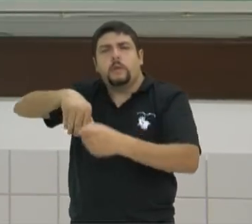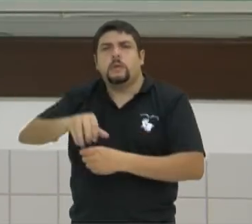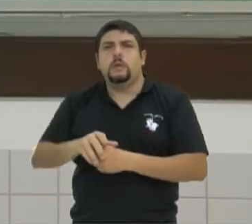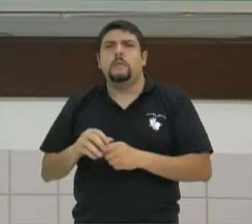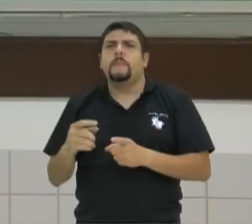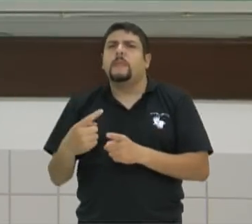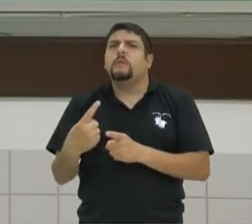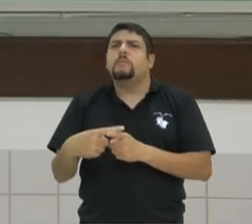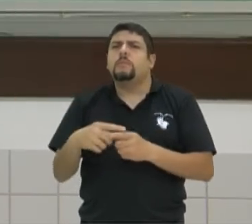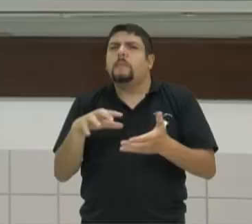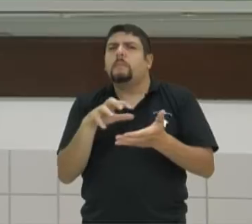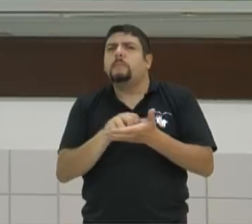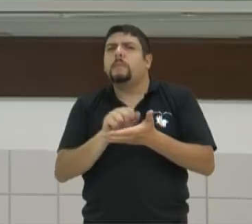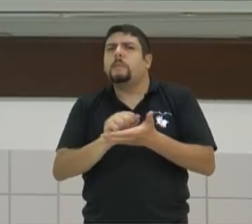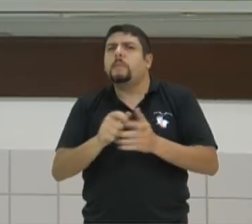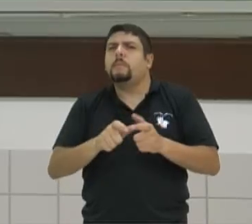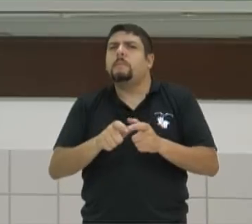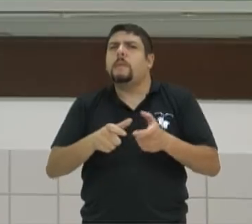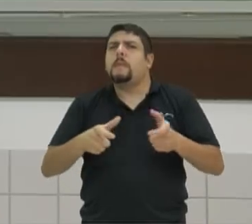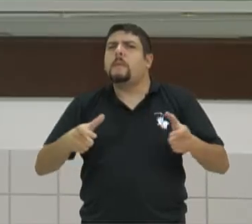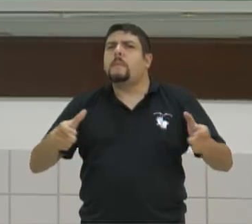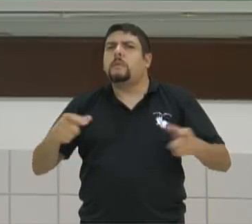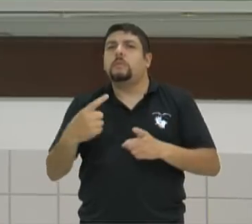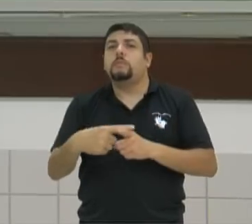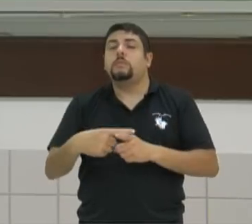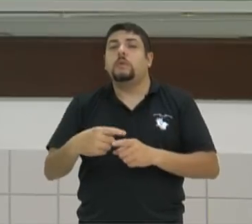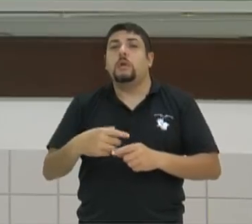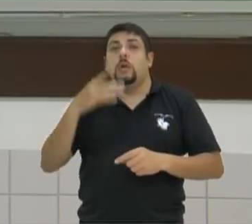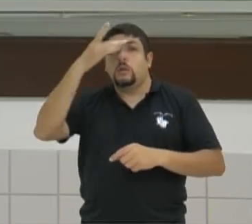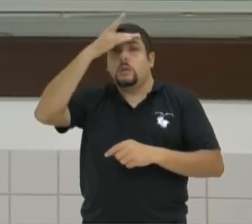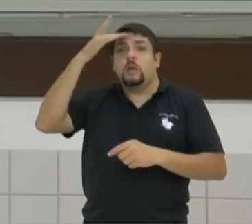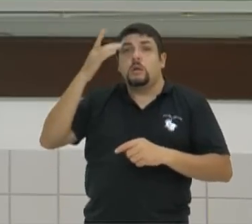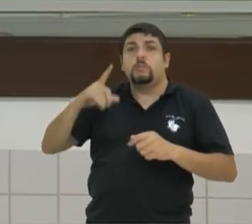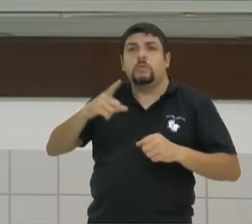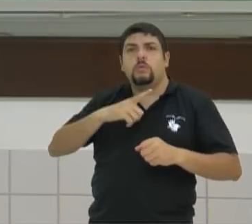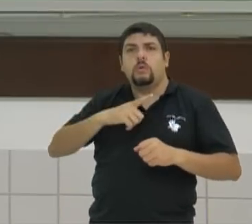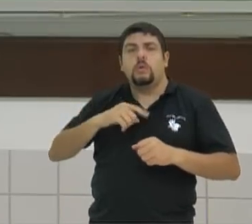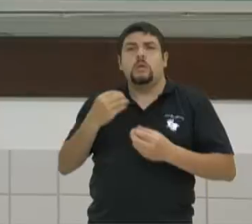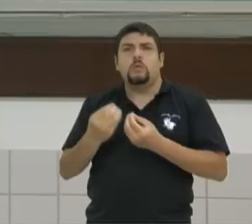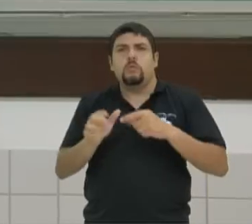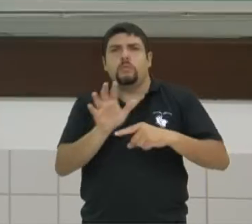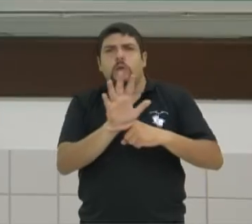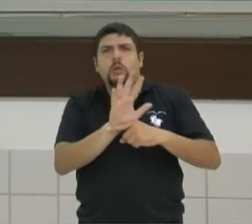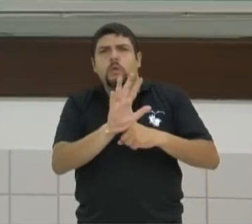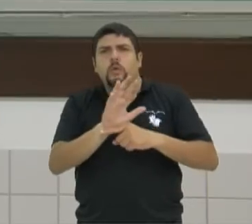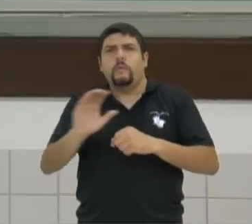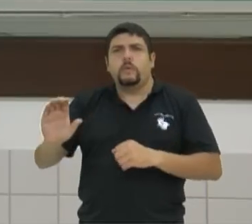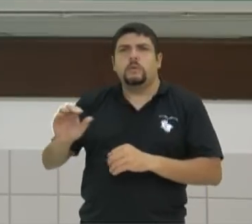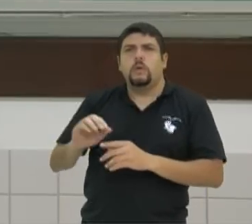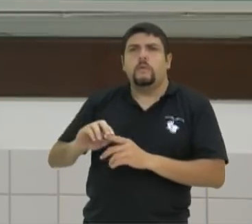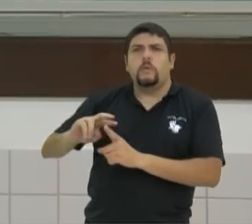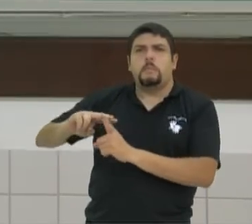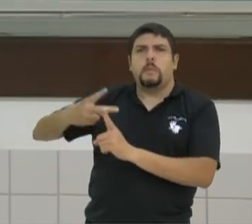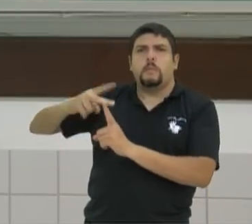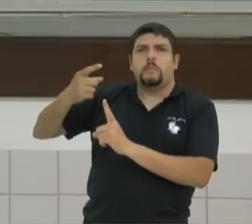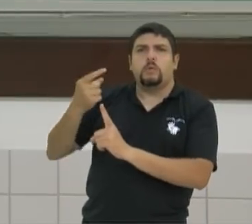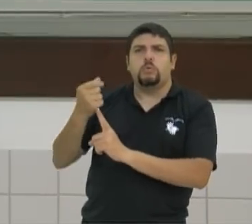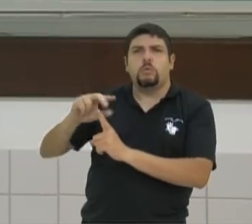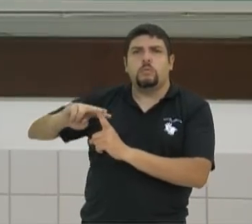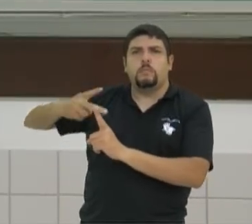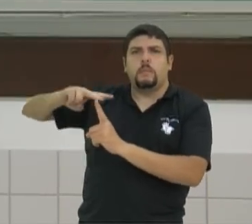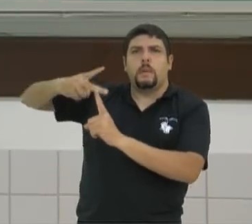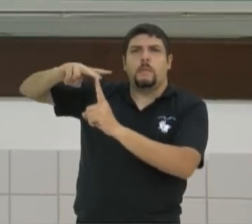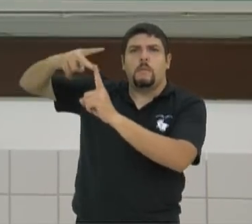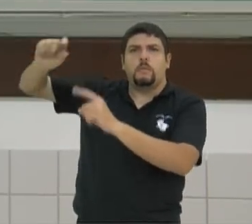número de inscritos? Para que a pessoa receba mais, né, pela monetização dos vídeos, de acordo com a quantidade de pessoas que assistem aquele